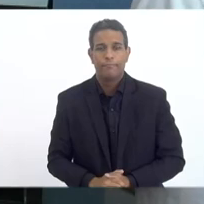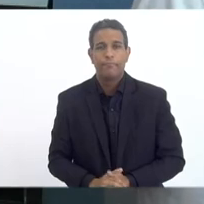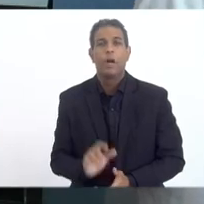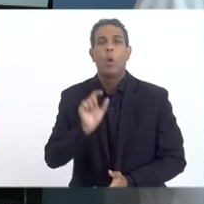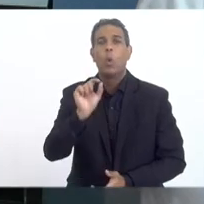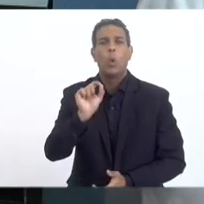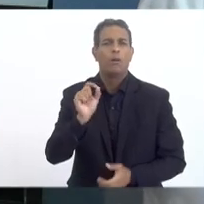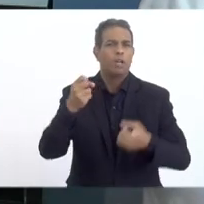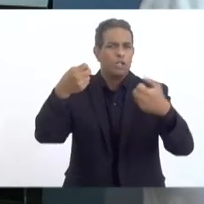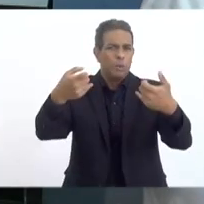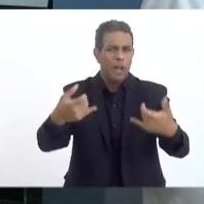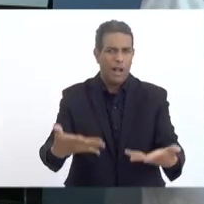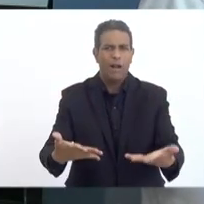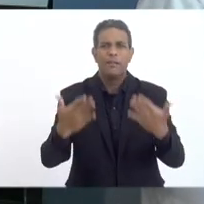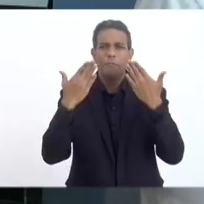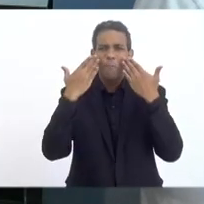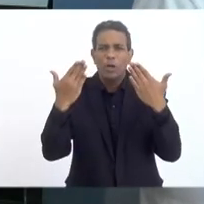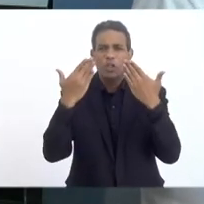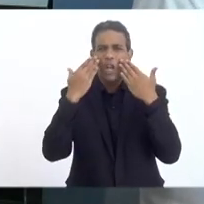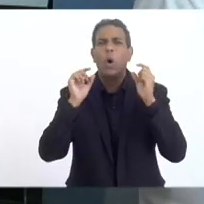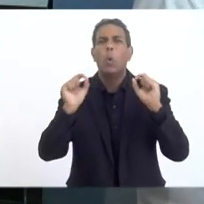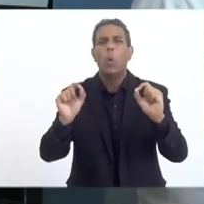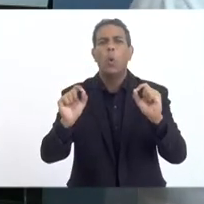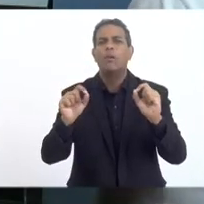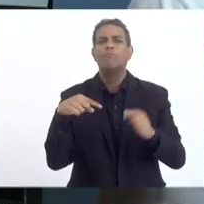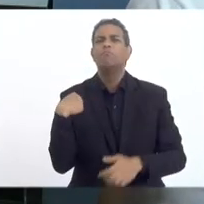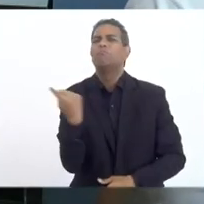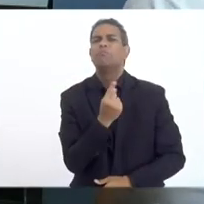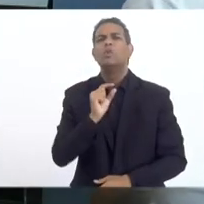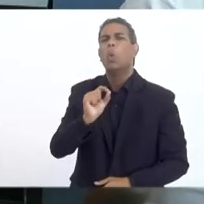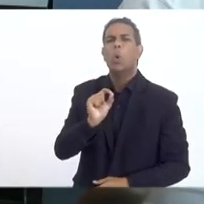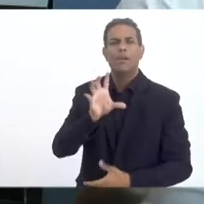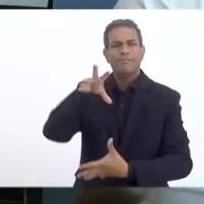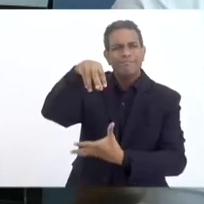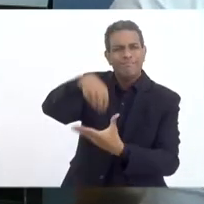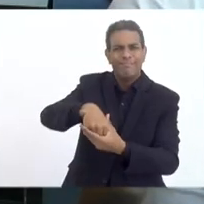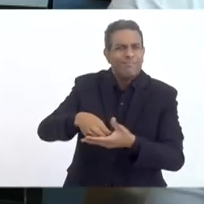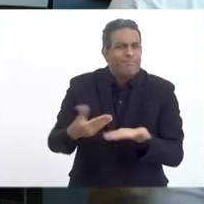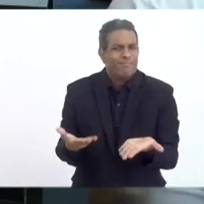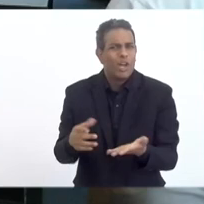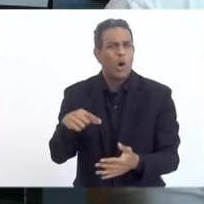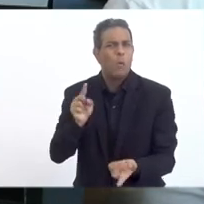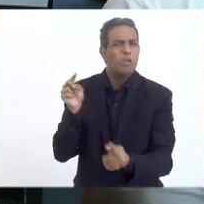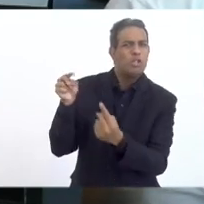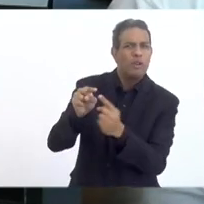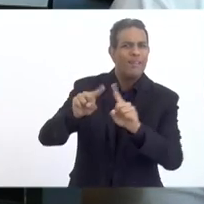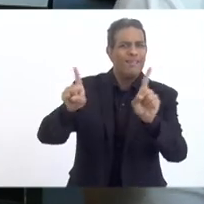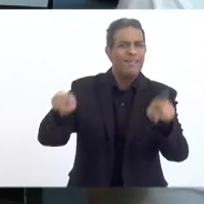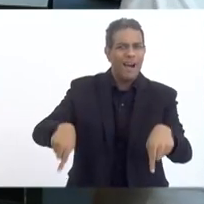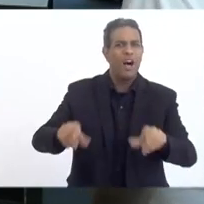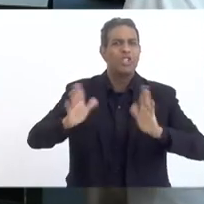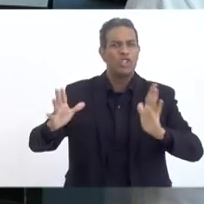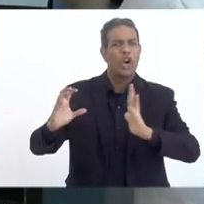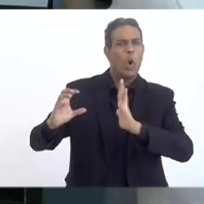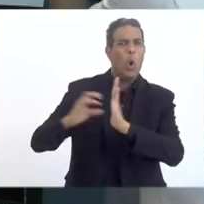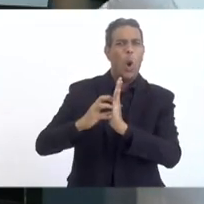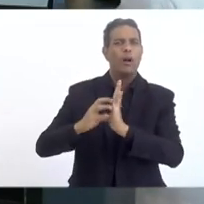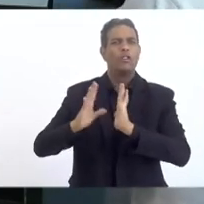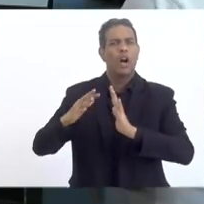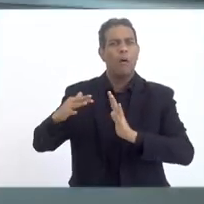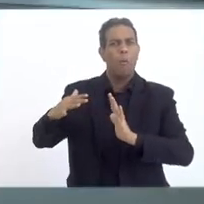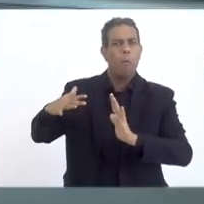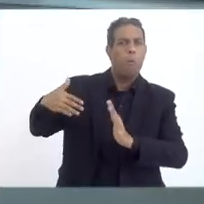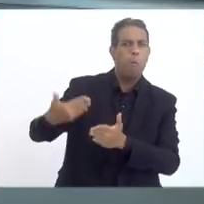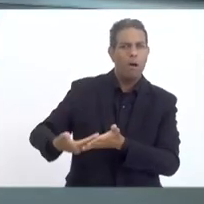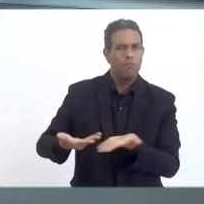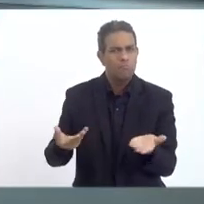queria começar, gente, mostrando quem somos nós na fila do pão, né? Quem são essas carreiras que estão